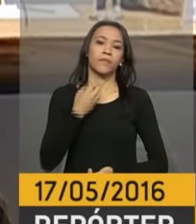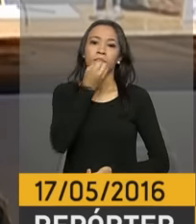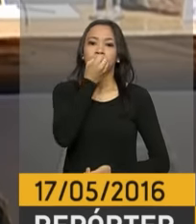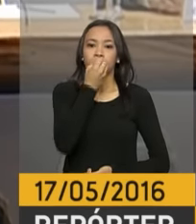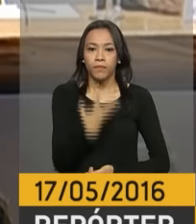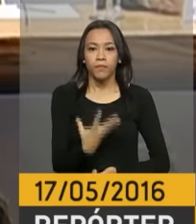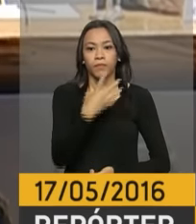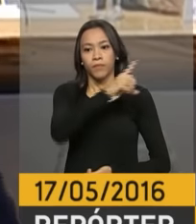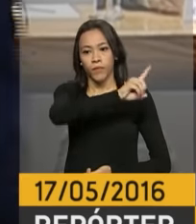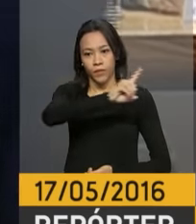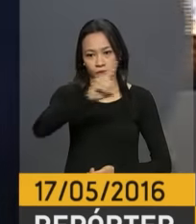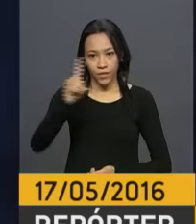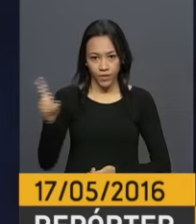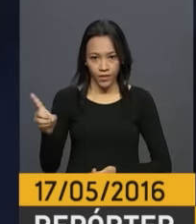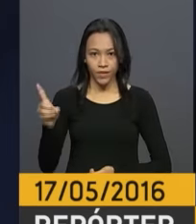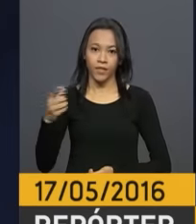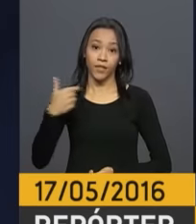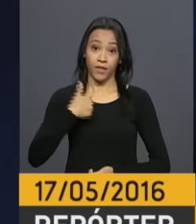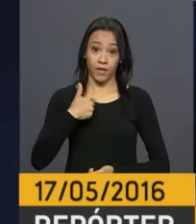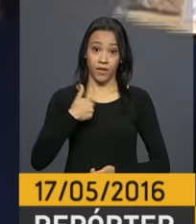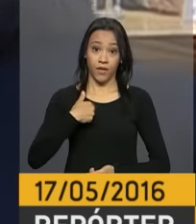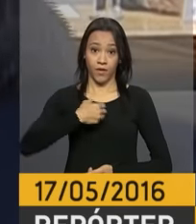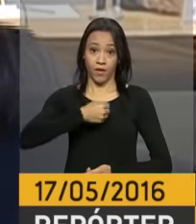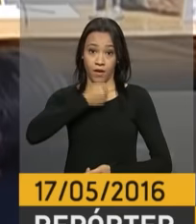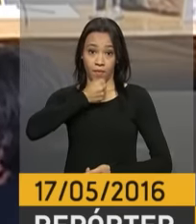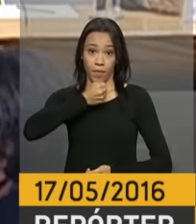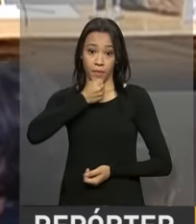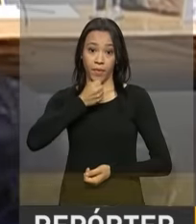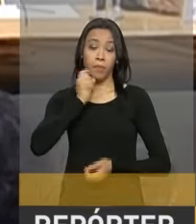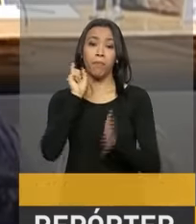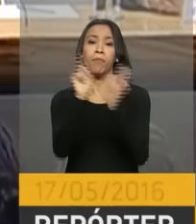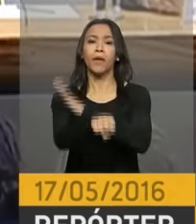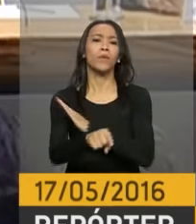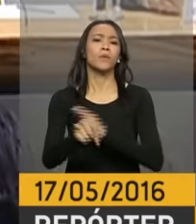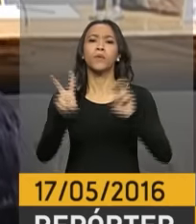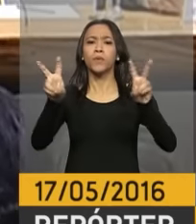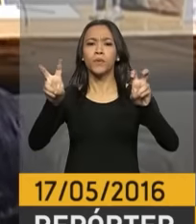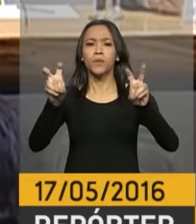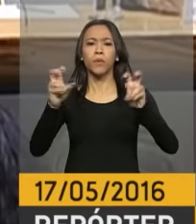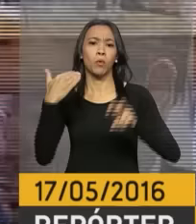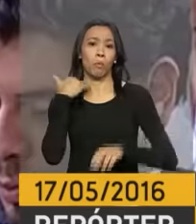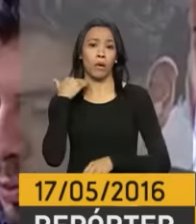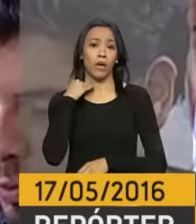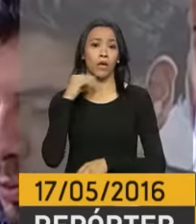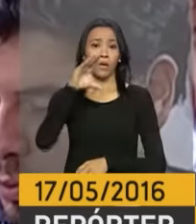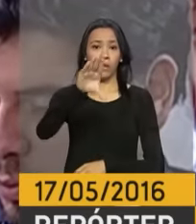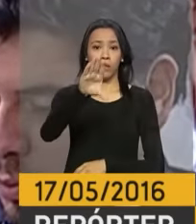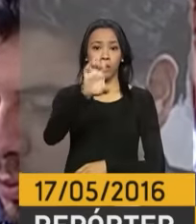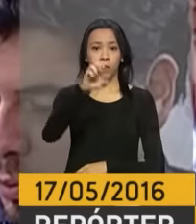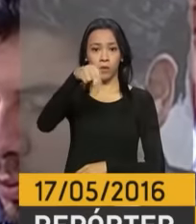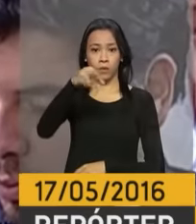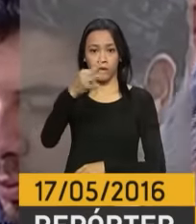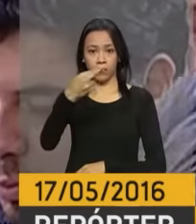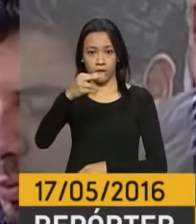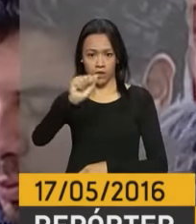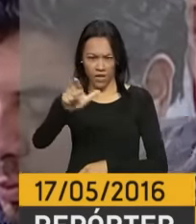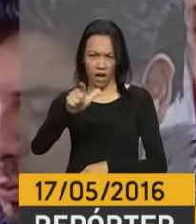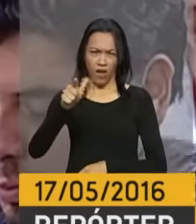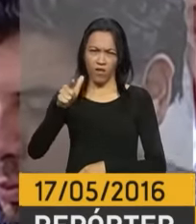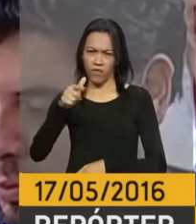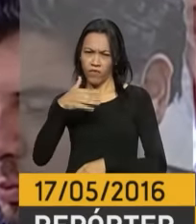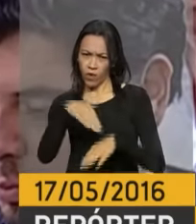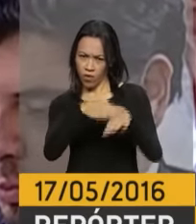Bom dia, ministro. Mário Sérgio, repórter da Bloomberg. Sobre o Banco Central, eu queria saber, o senhor vai conversar com o Ilan a respeito de